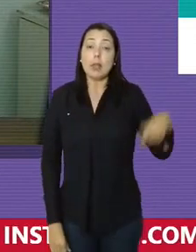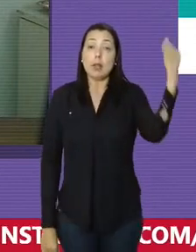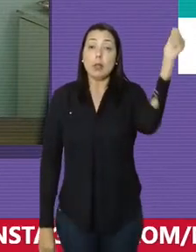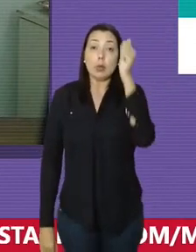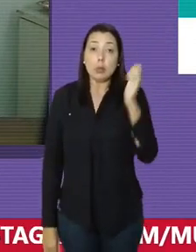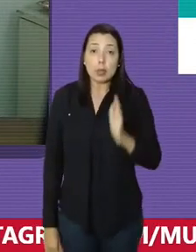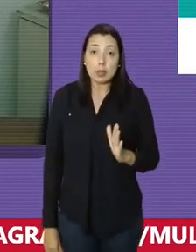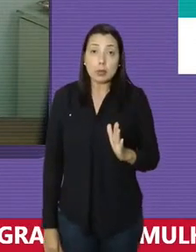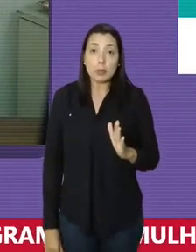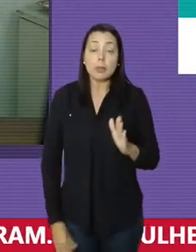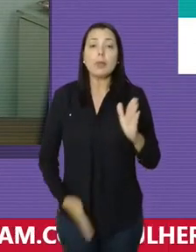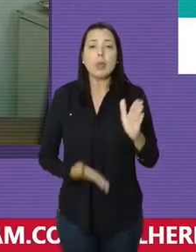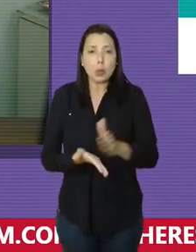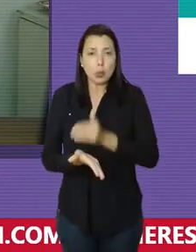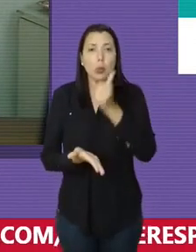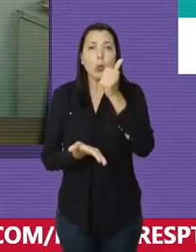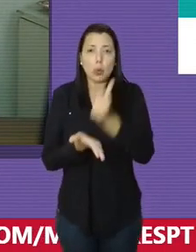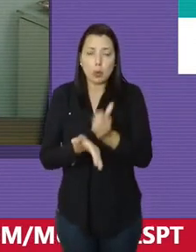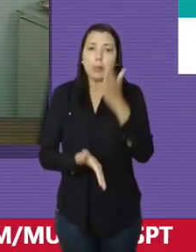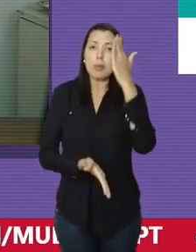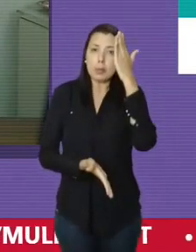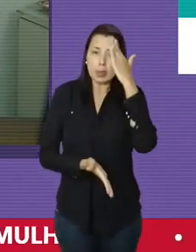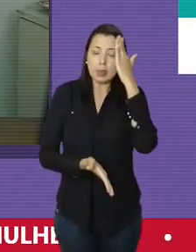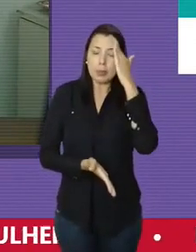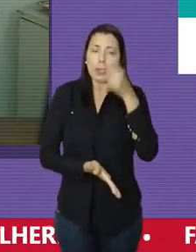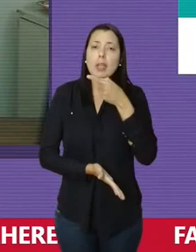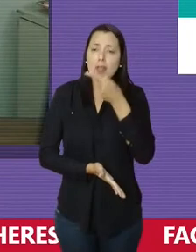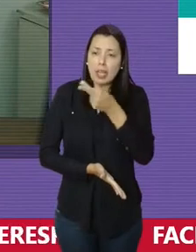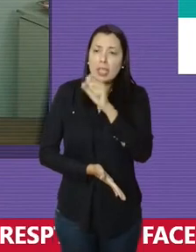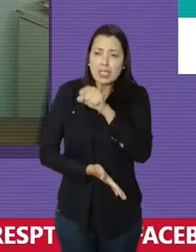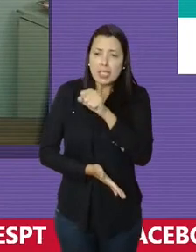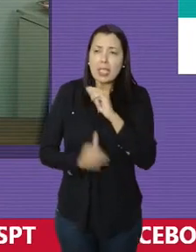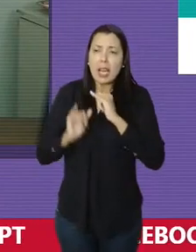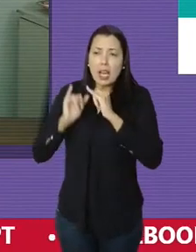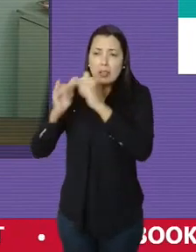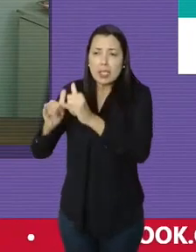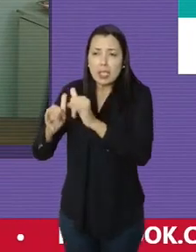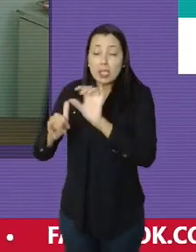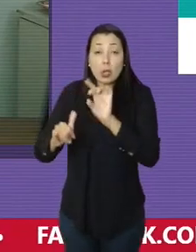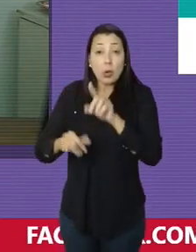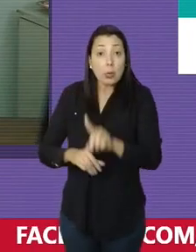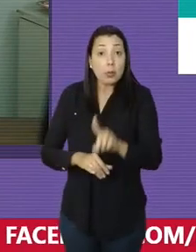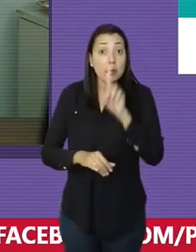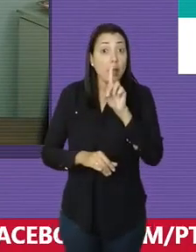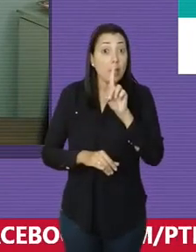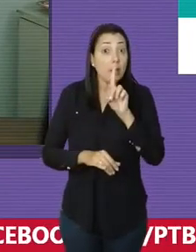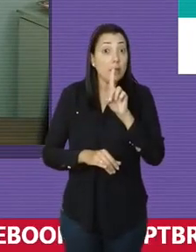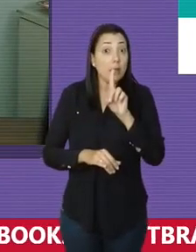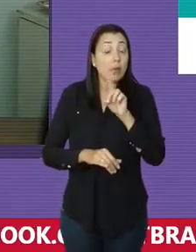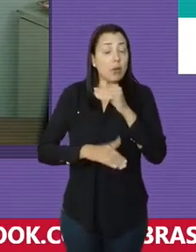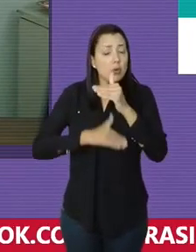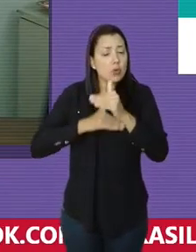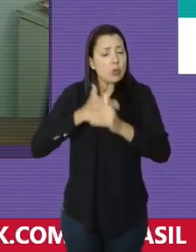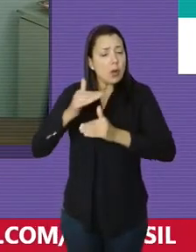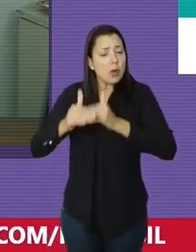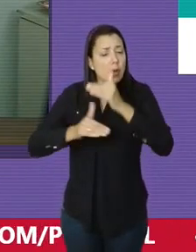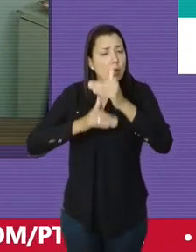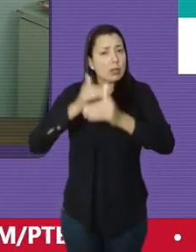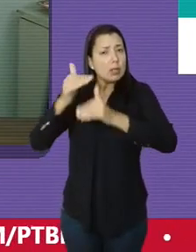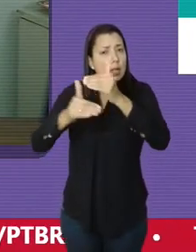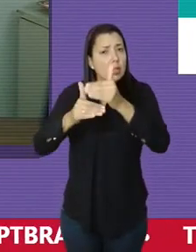Brasil. Golpe que eu sabia e disse na época era apenas o primeiro passo de um processo que